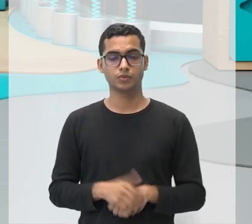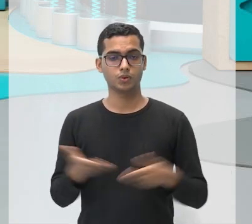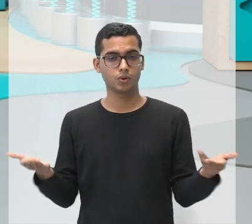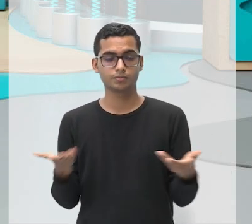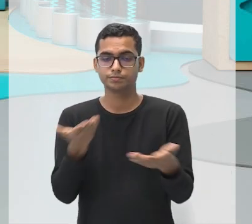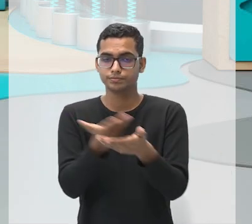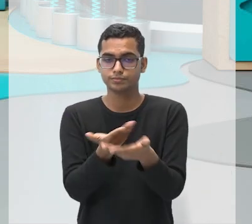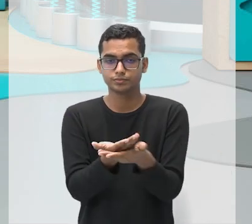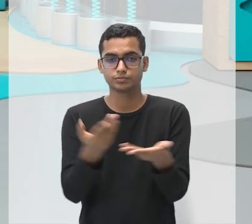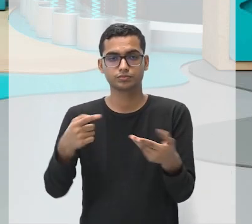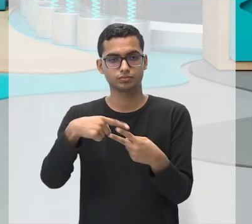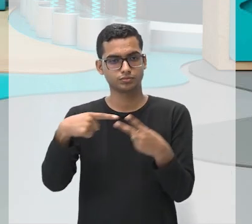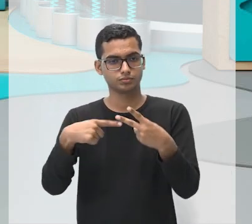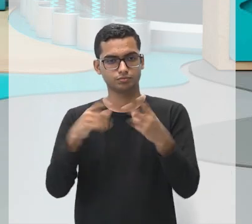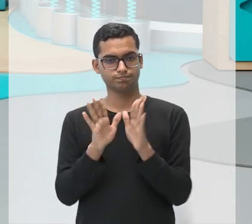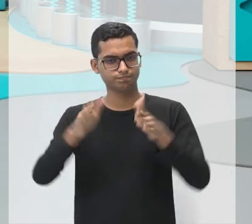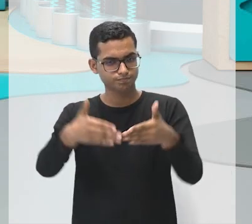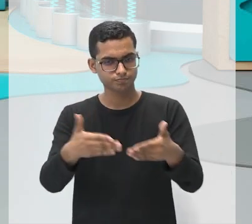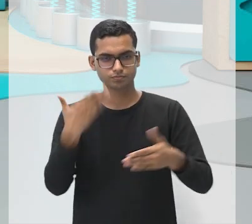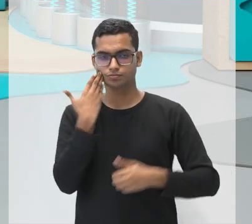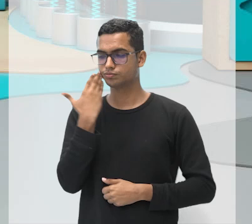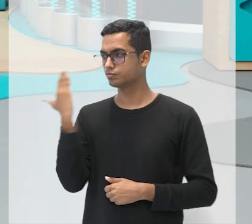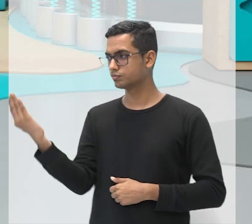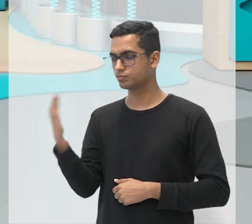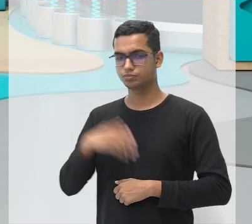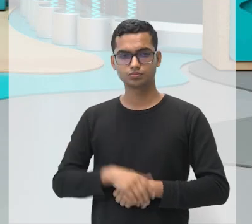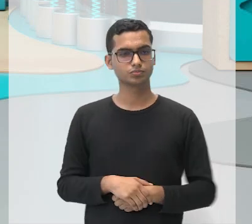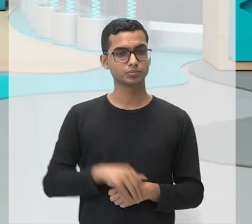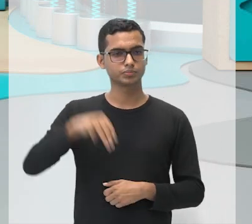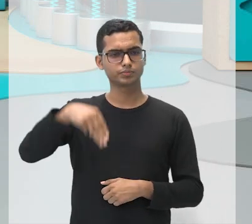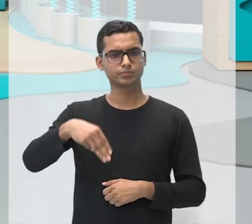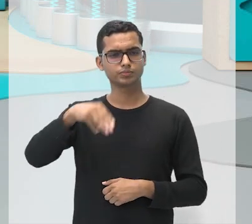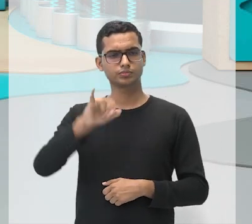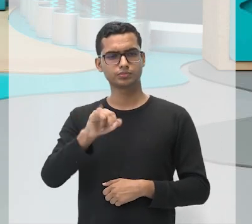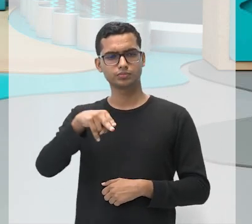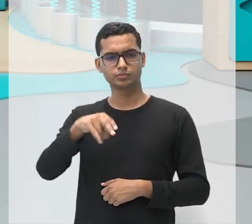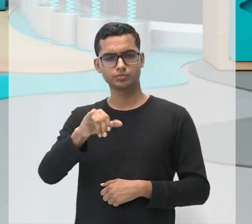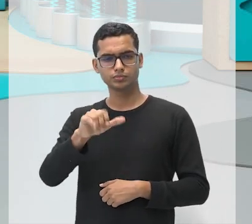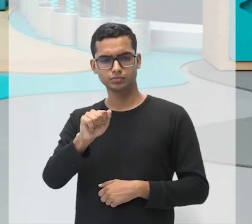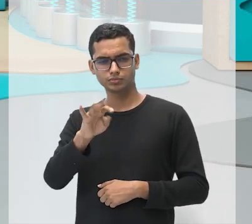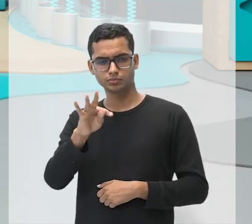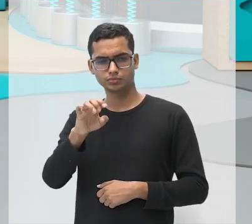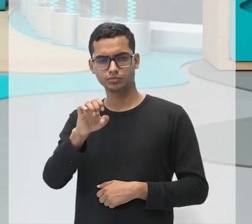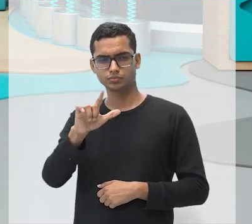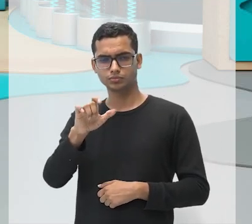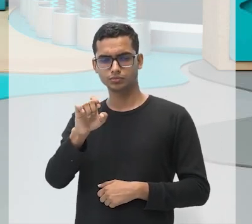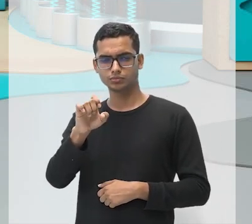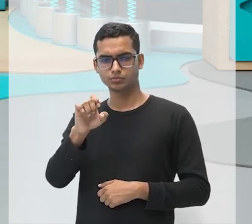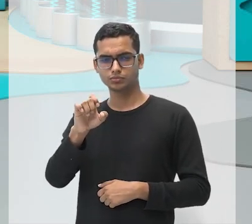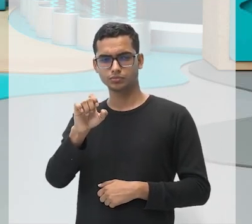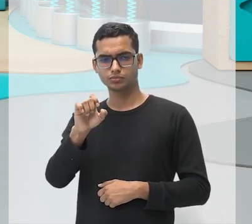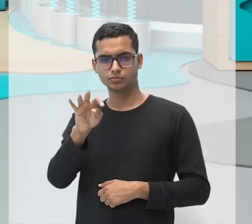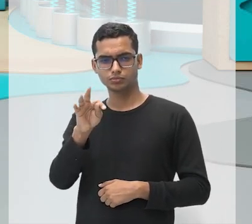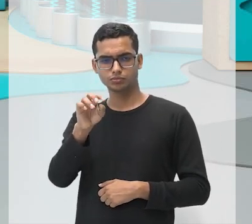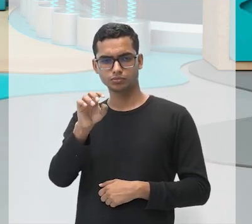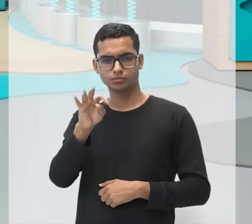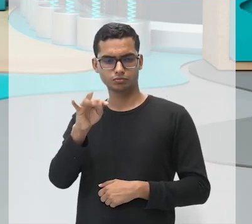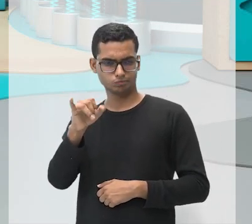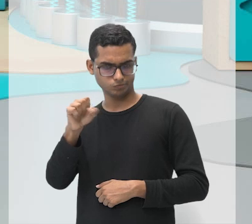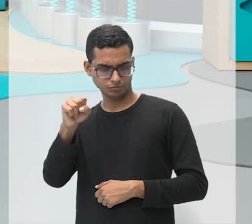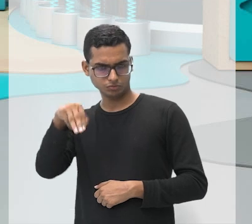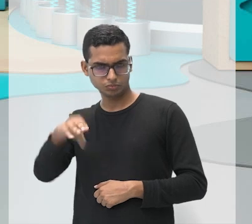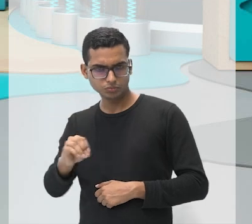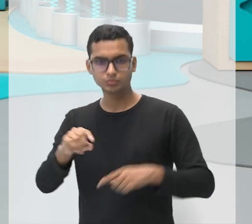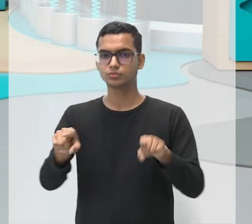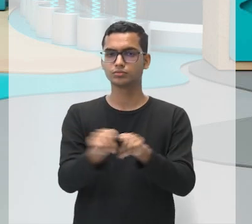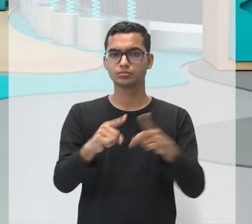essas que já aparecem aqui para a gente, olha só, o mini atletismo e o ciclismo. Embora o foco da aula seja o